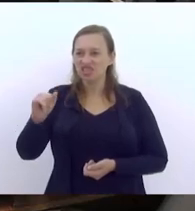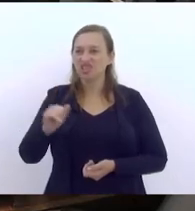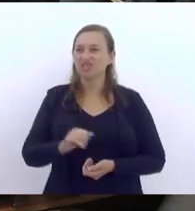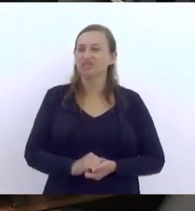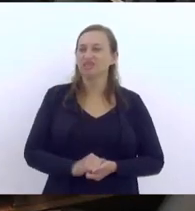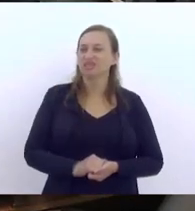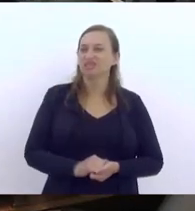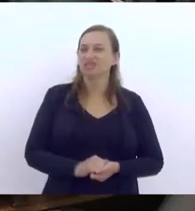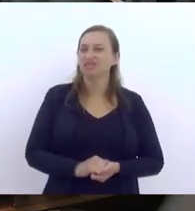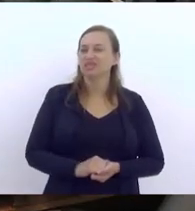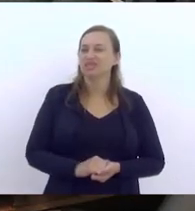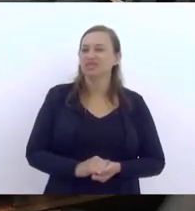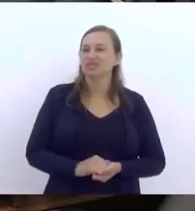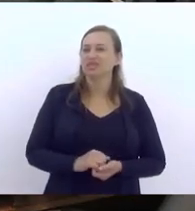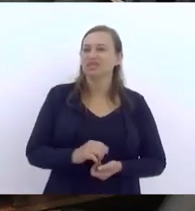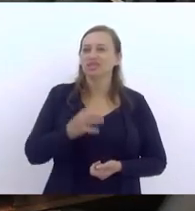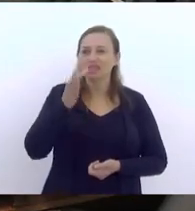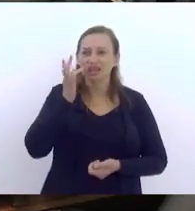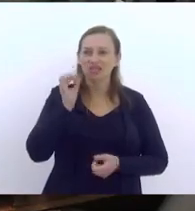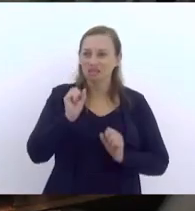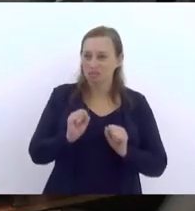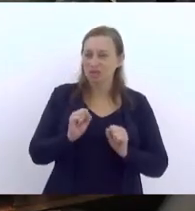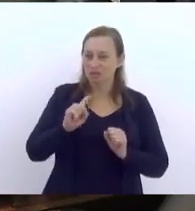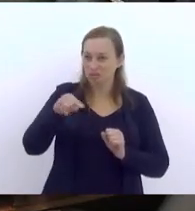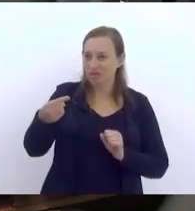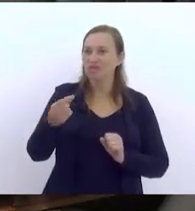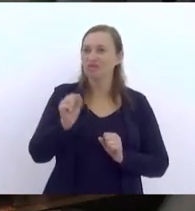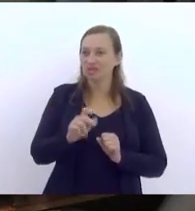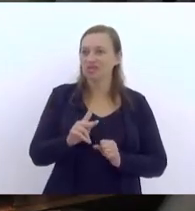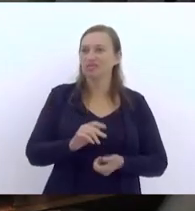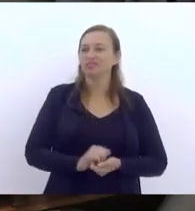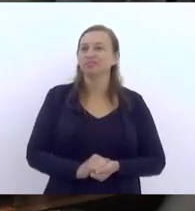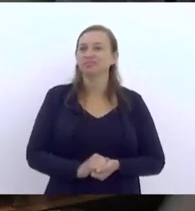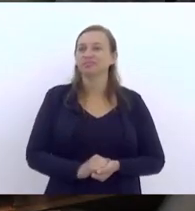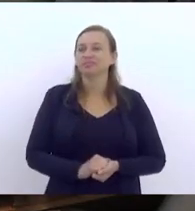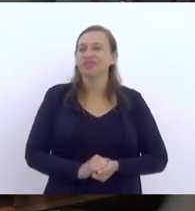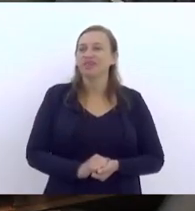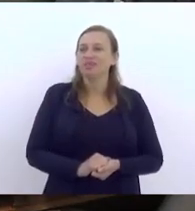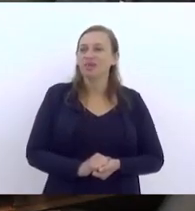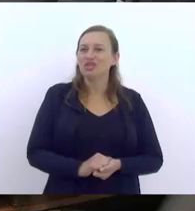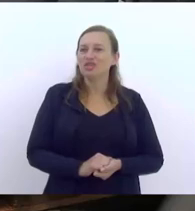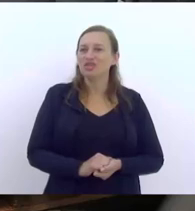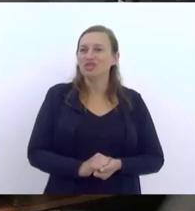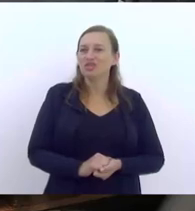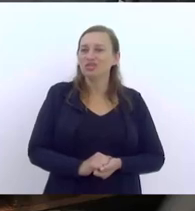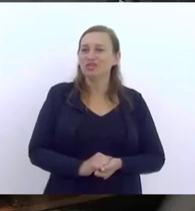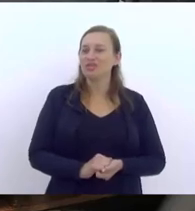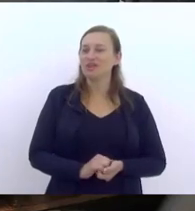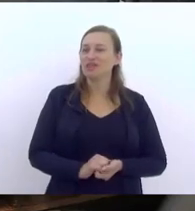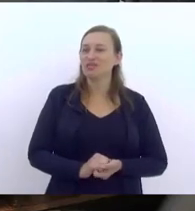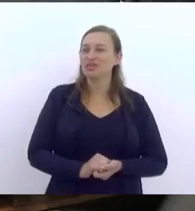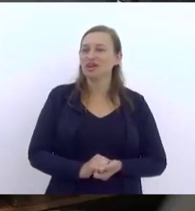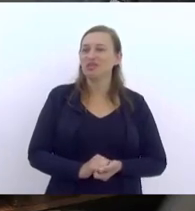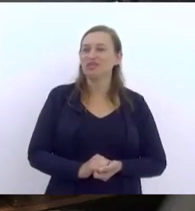Sejamos cavaleiros, pode ser? Então tá bom. Índia.